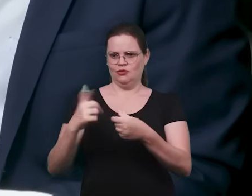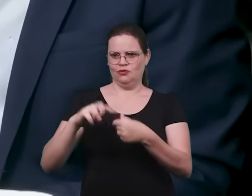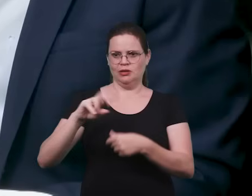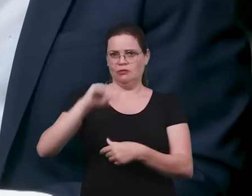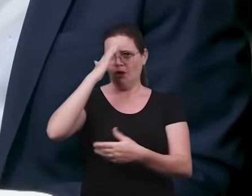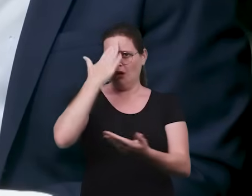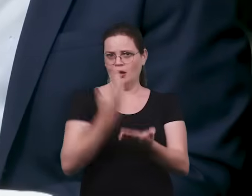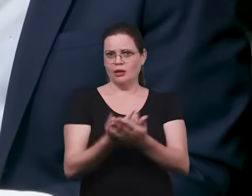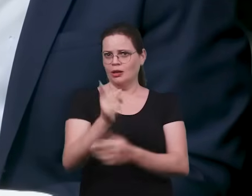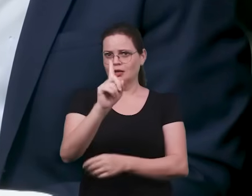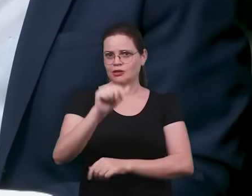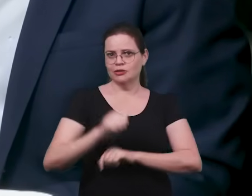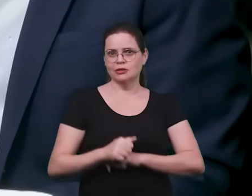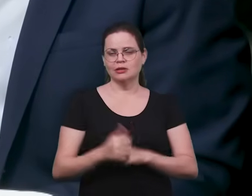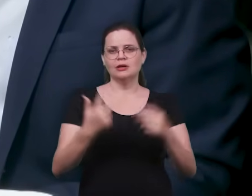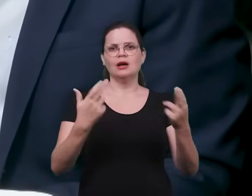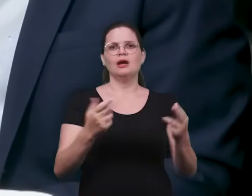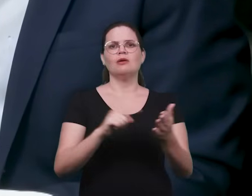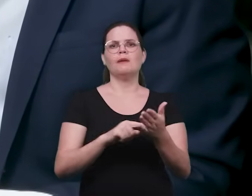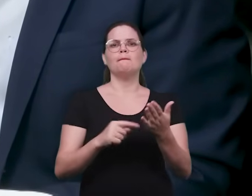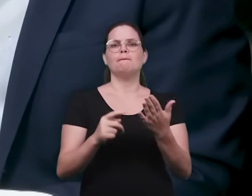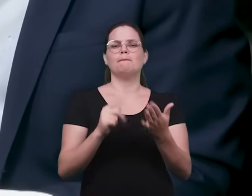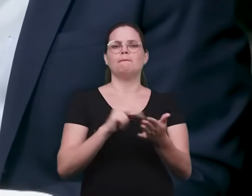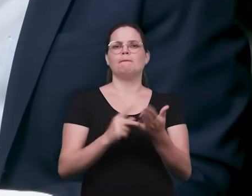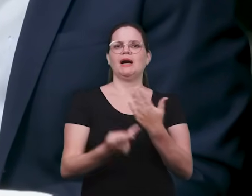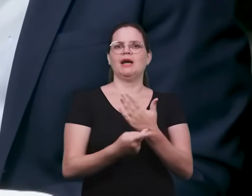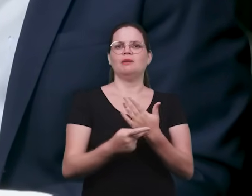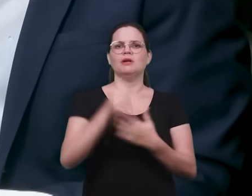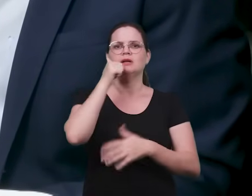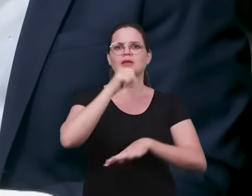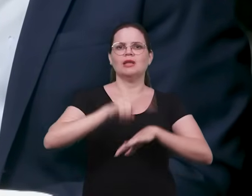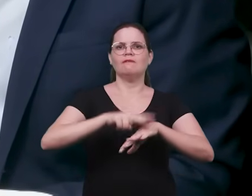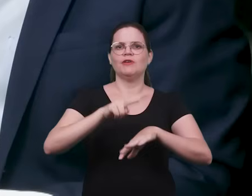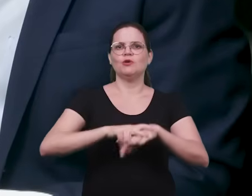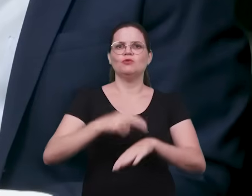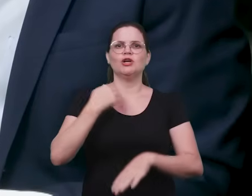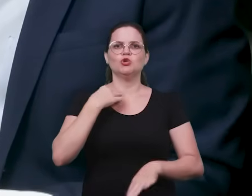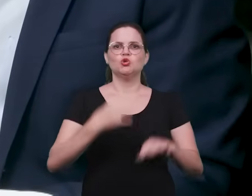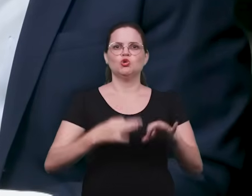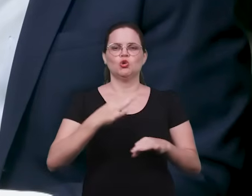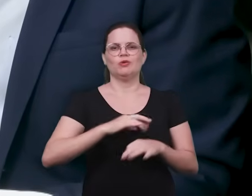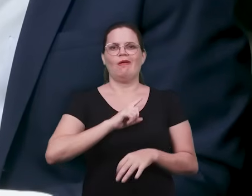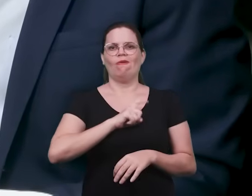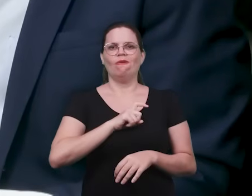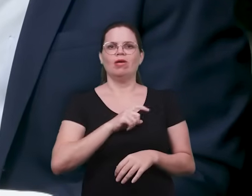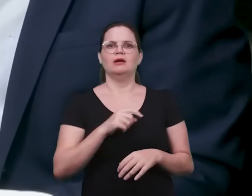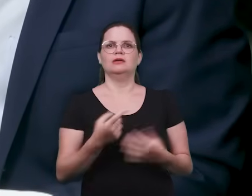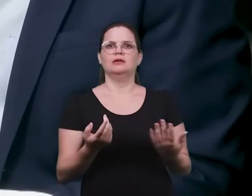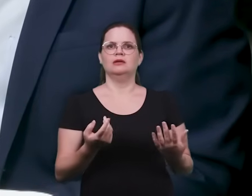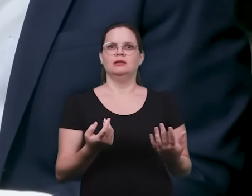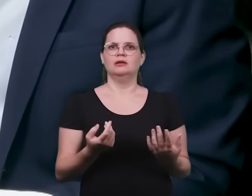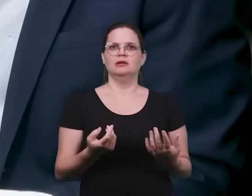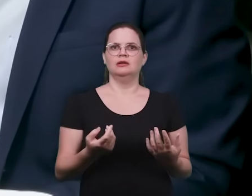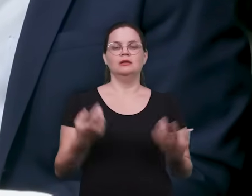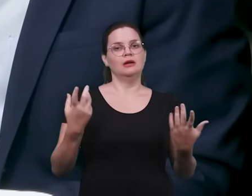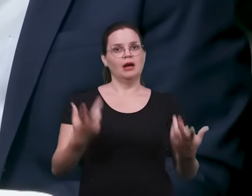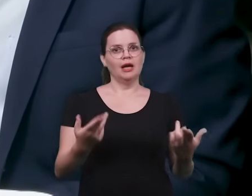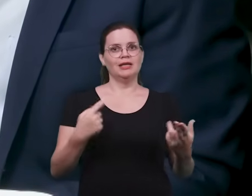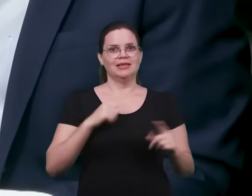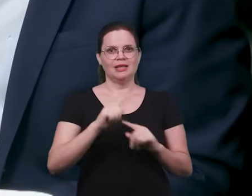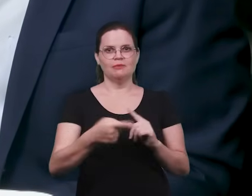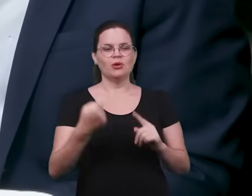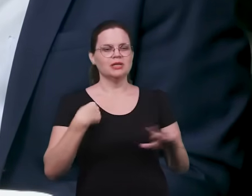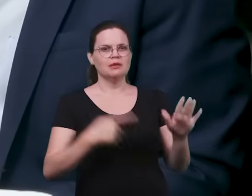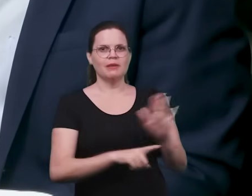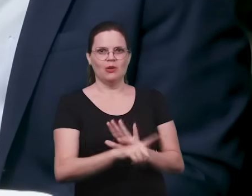parábola da viúva ali, do juiz iníquo, ele diz... haverá fé na terra, né? Haverá fé na